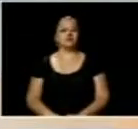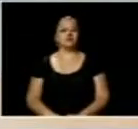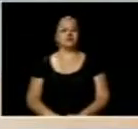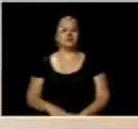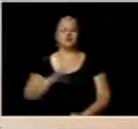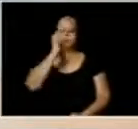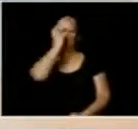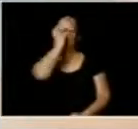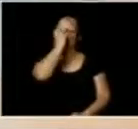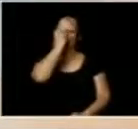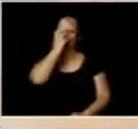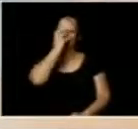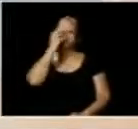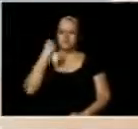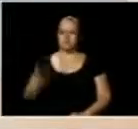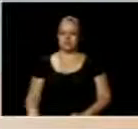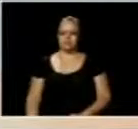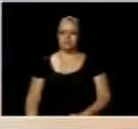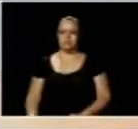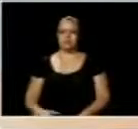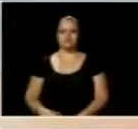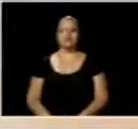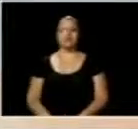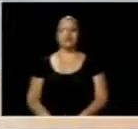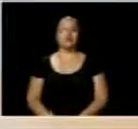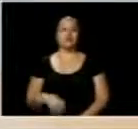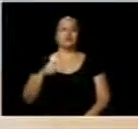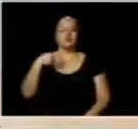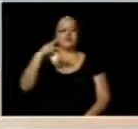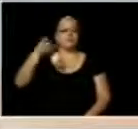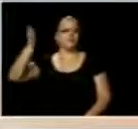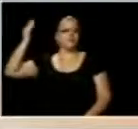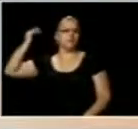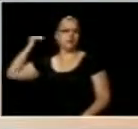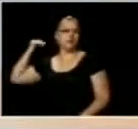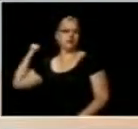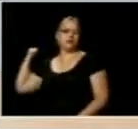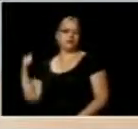caiu. O que ele falava no mandato passado?